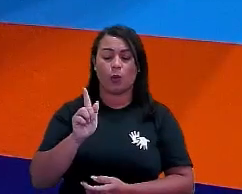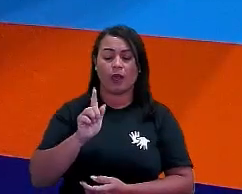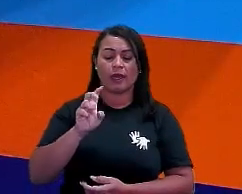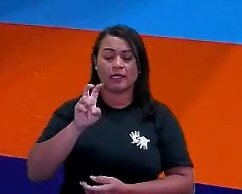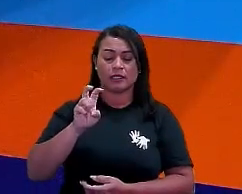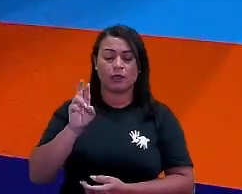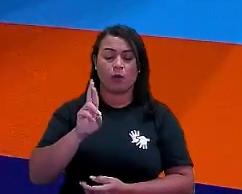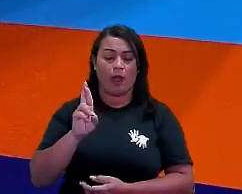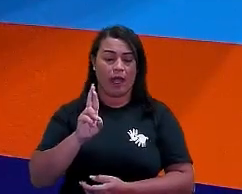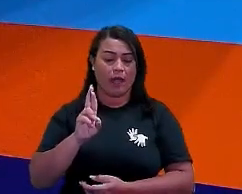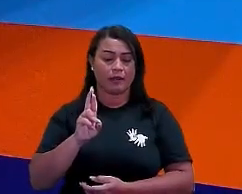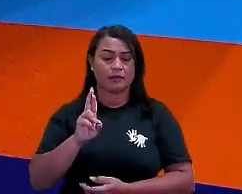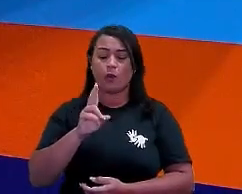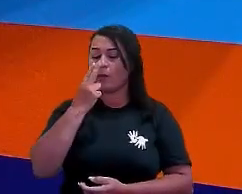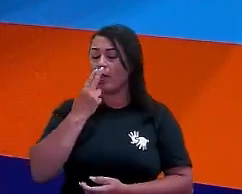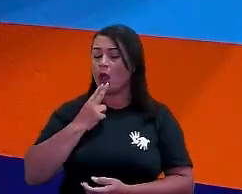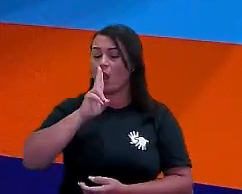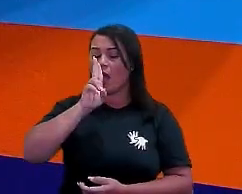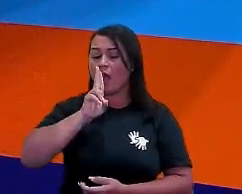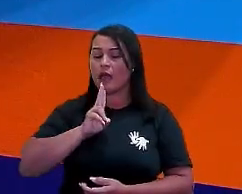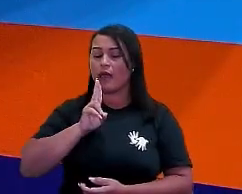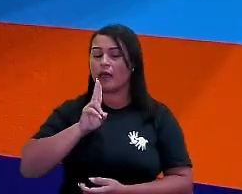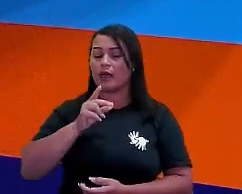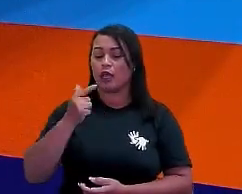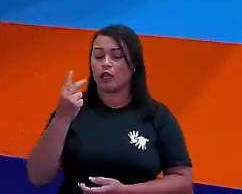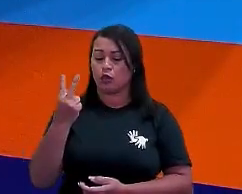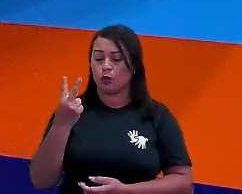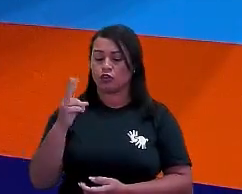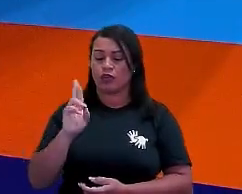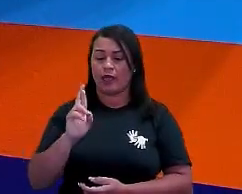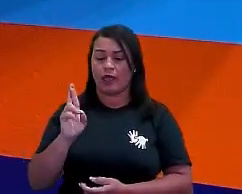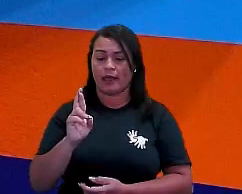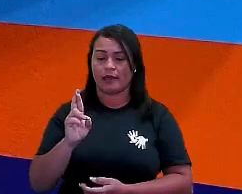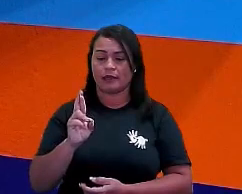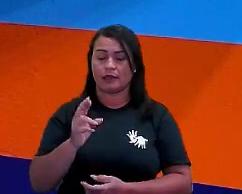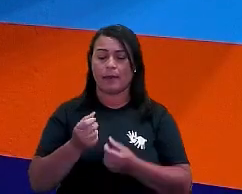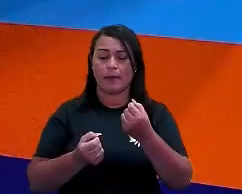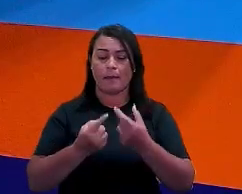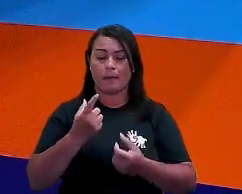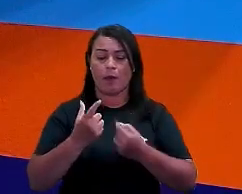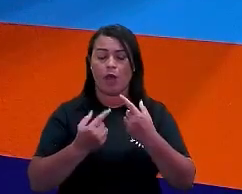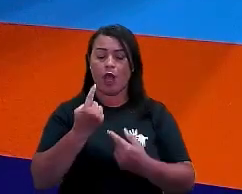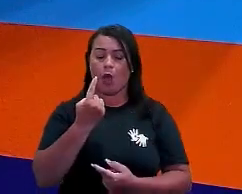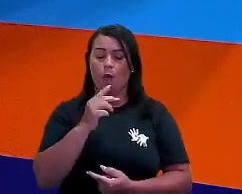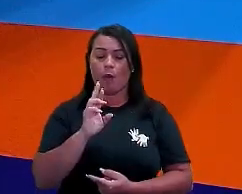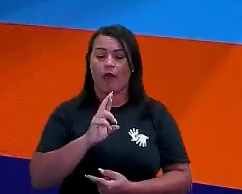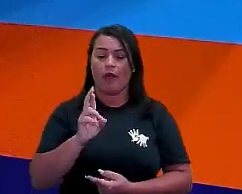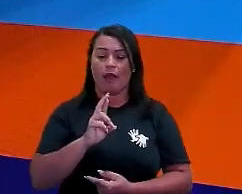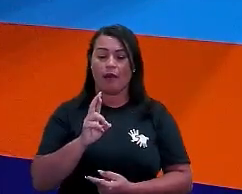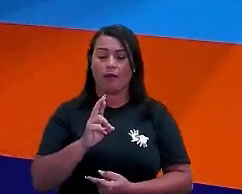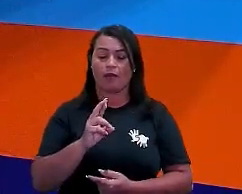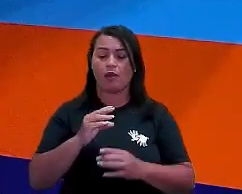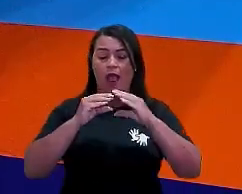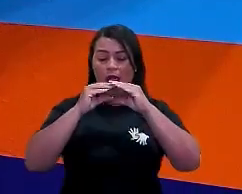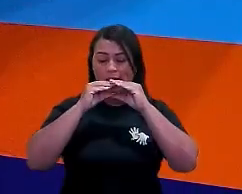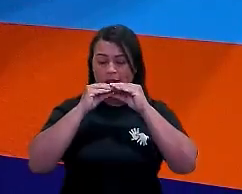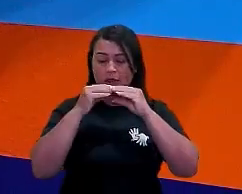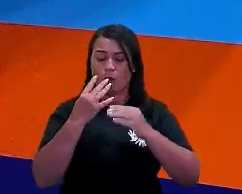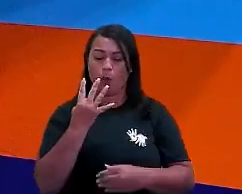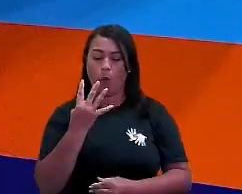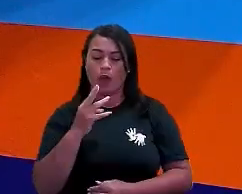refrigerante R$5, o picolé R$2, a pipoca R$1, o